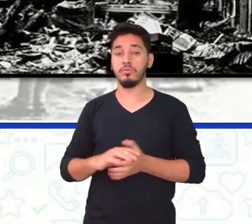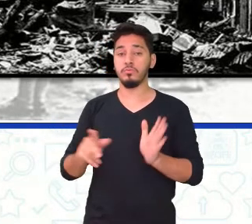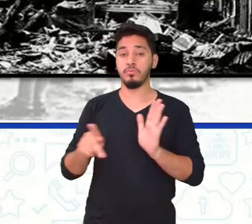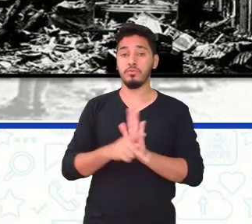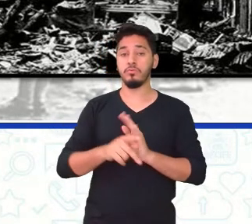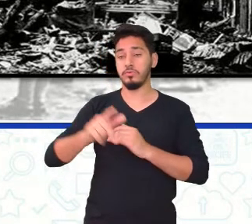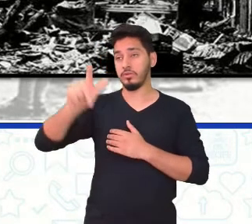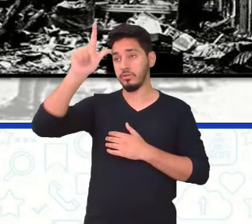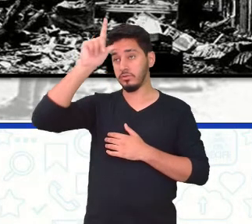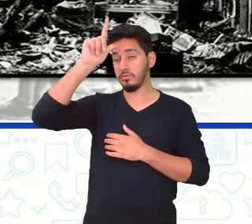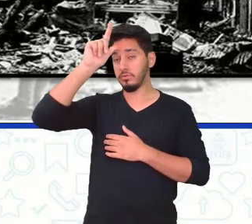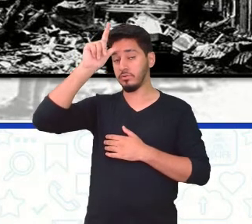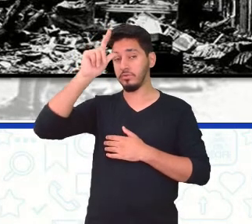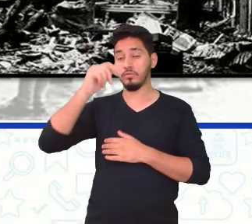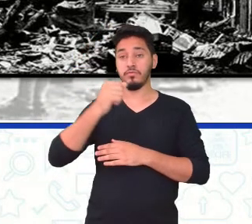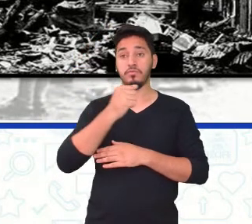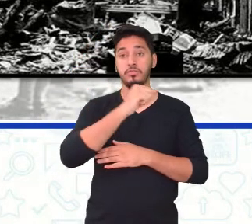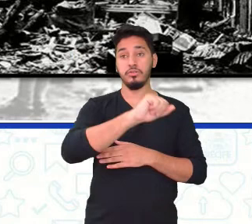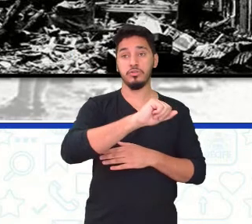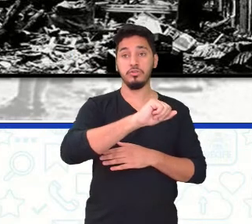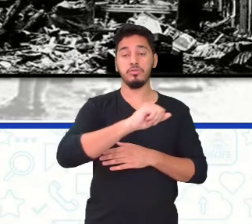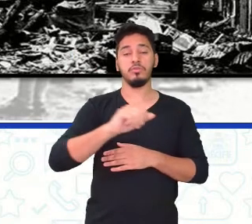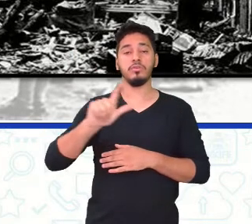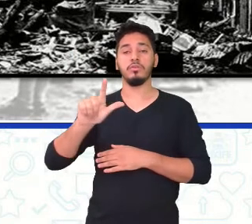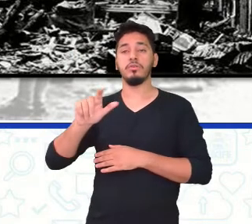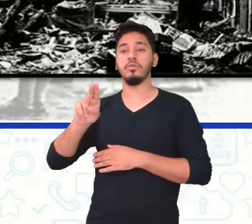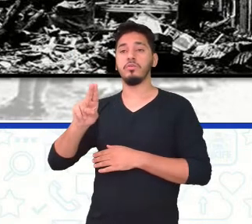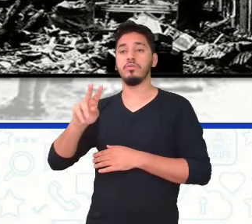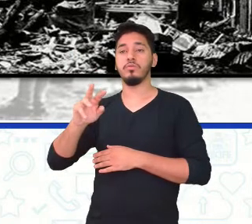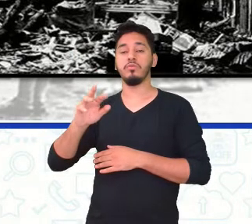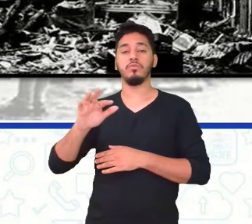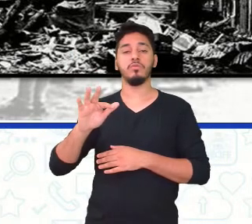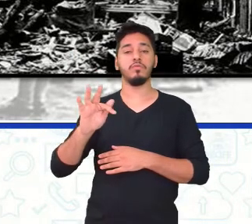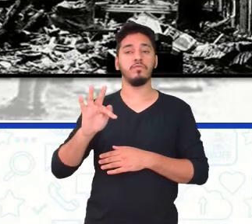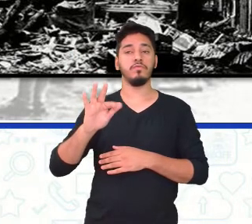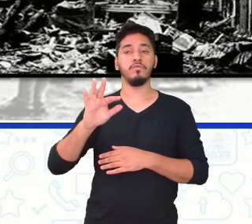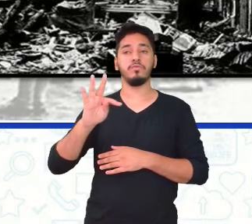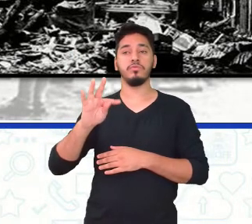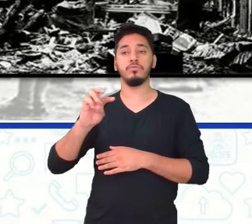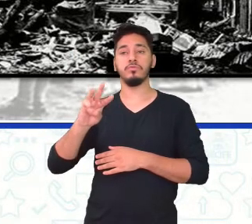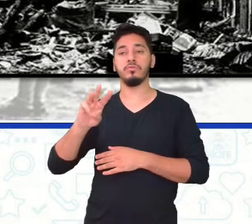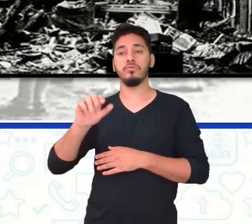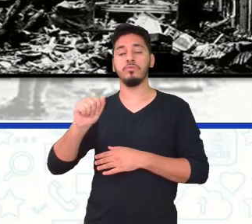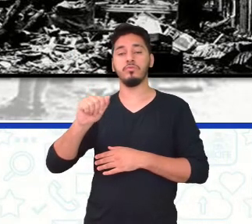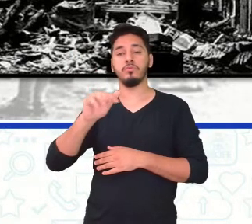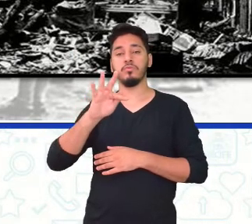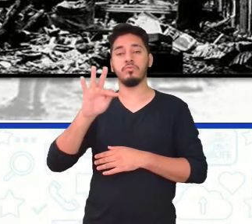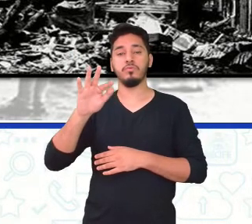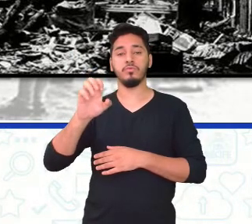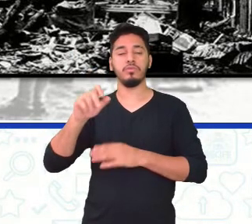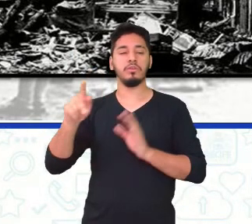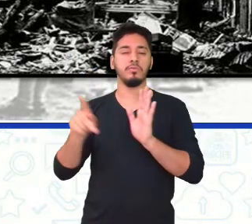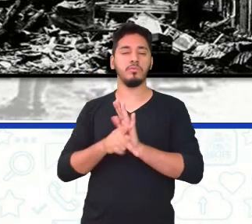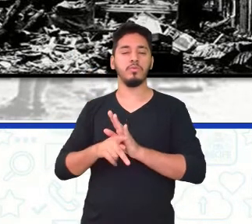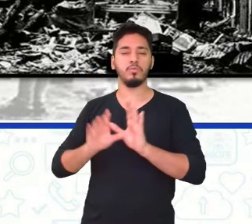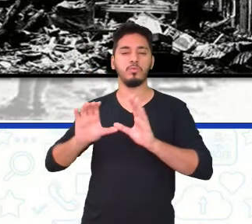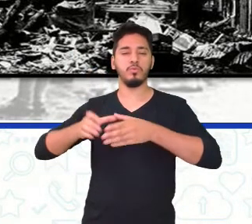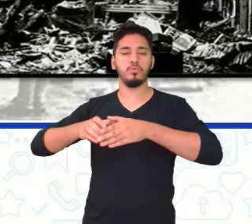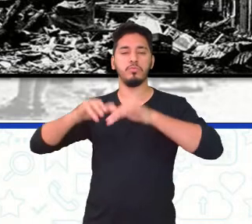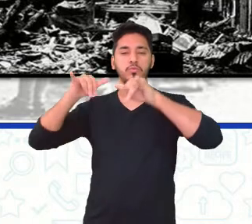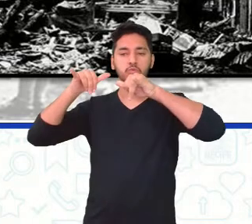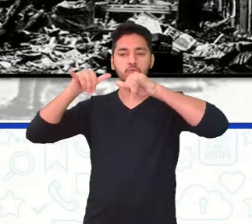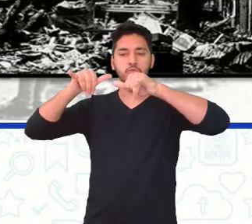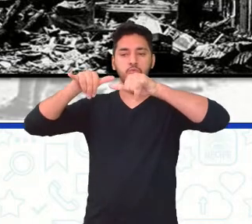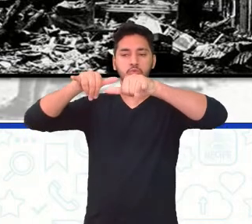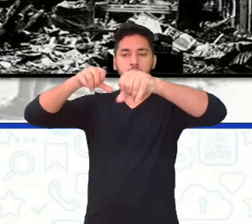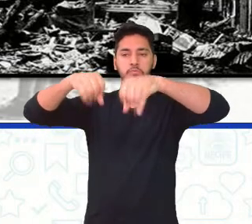alemã, barrando a Luftwaffe, né, que era a tropa, né, de aviação ali